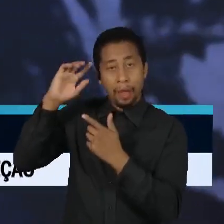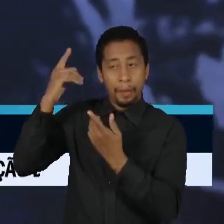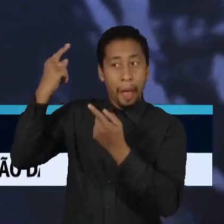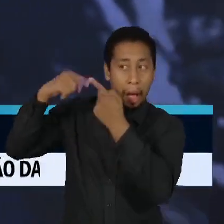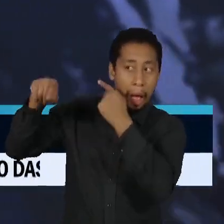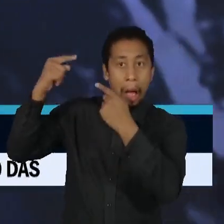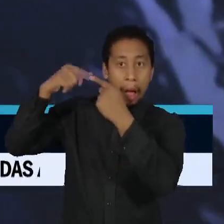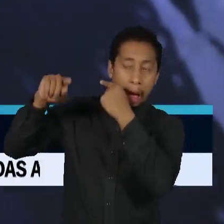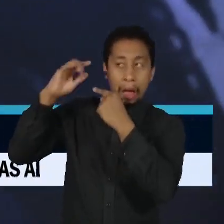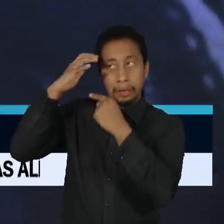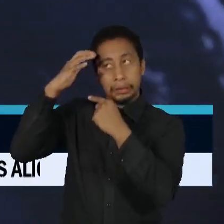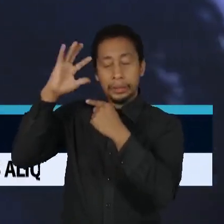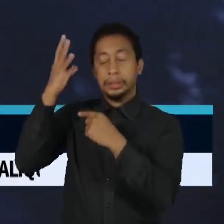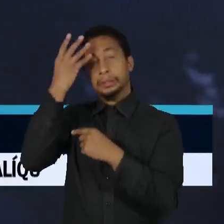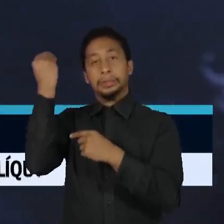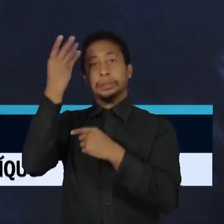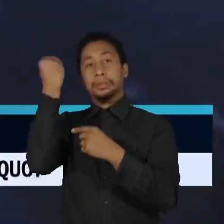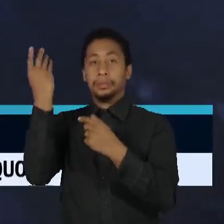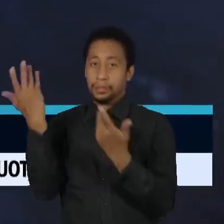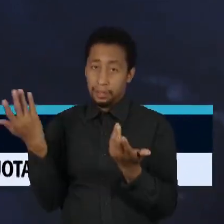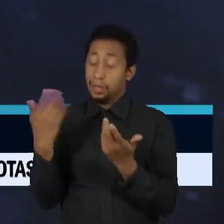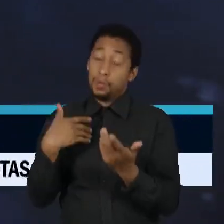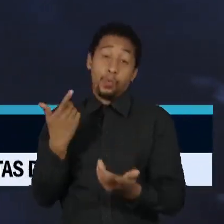saúde mental de Torres o impede de lembrar da senha